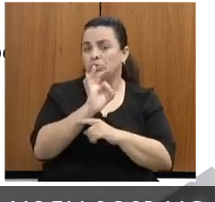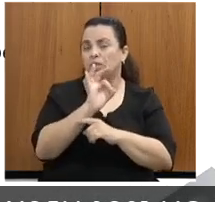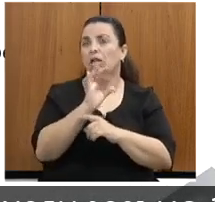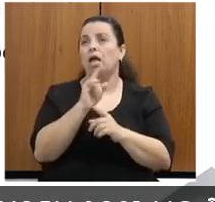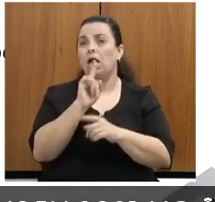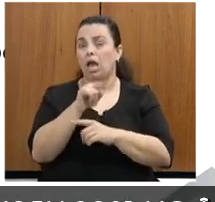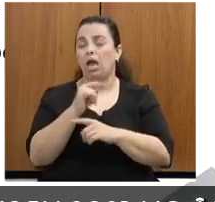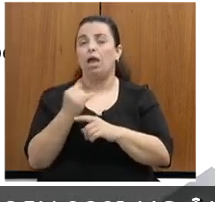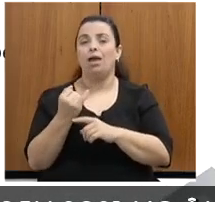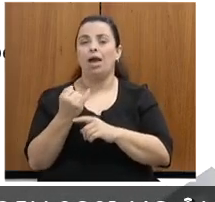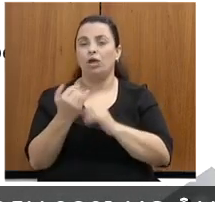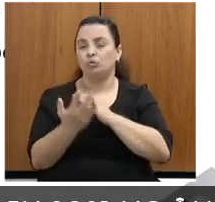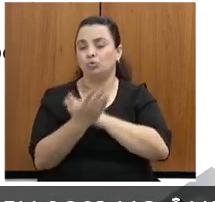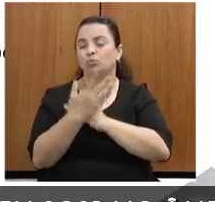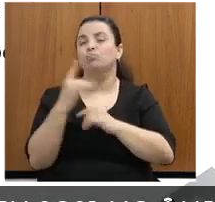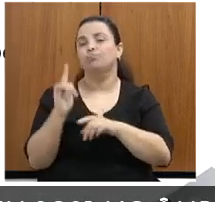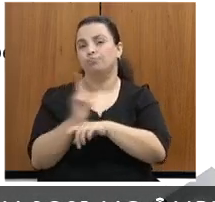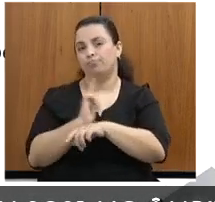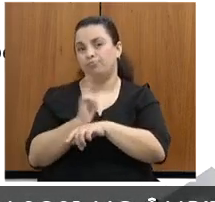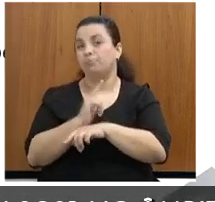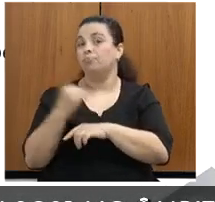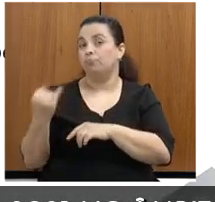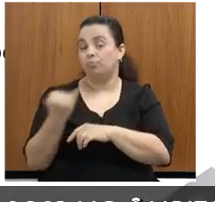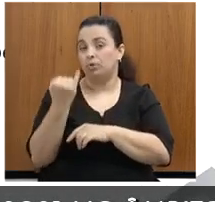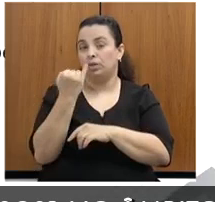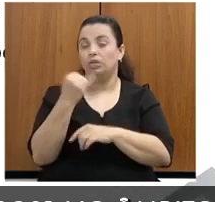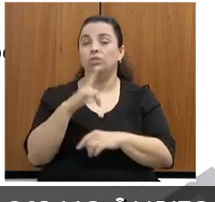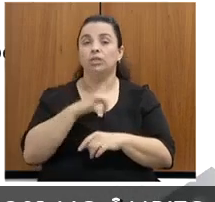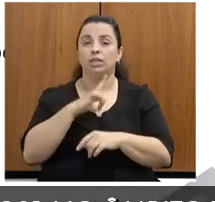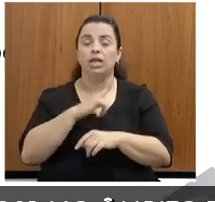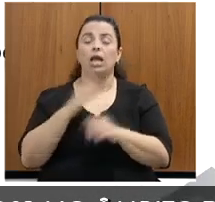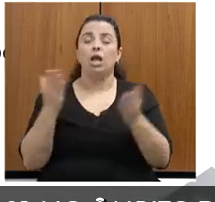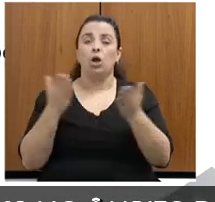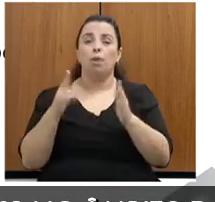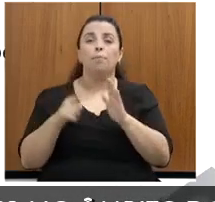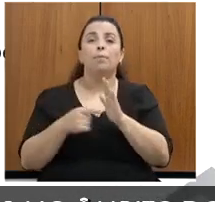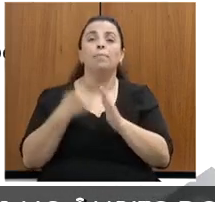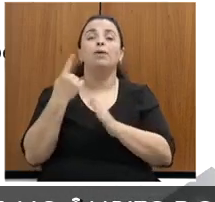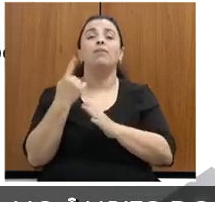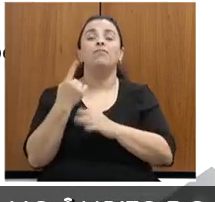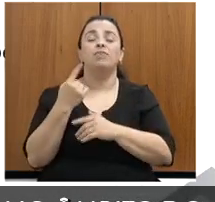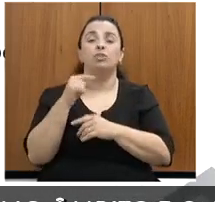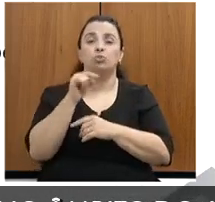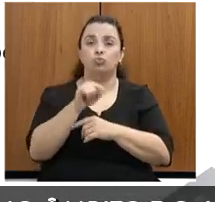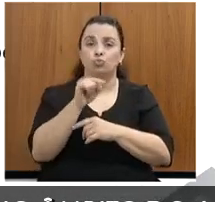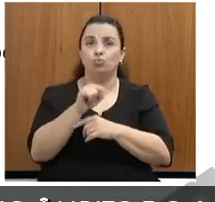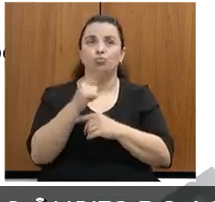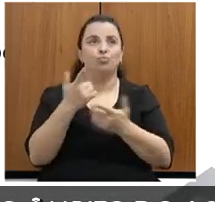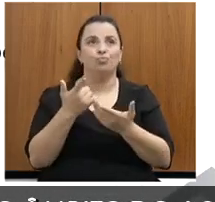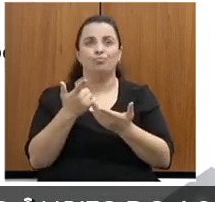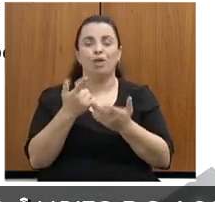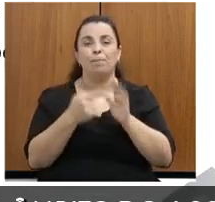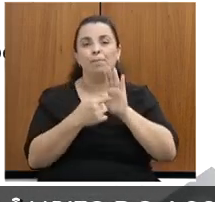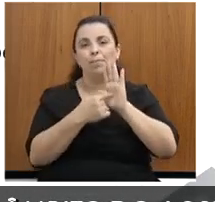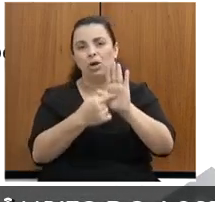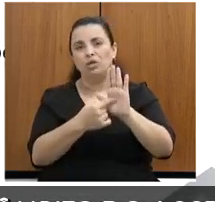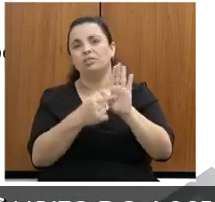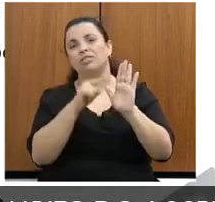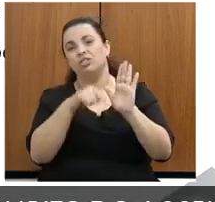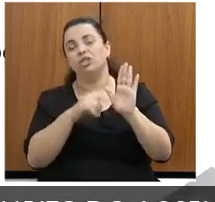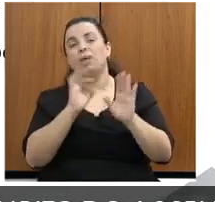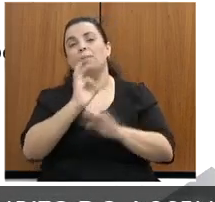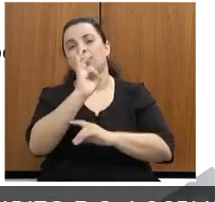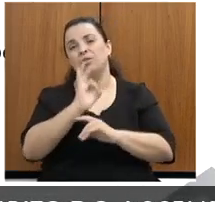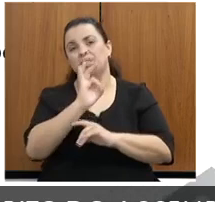nós teremos pela primeira vez de nossa história um caderno de indicadores e já